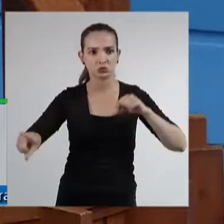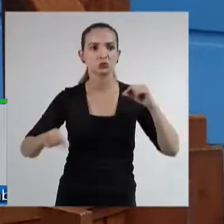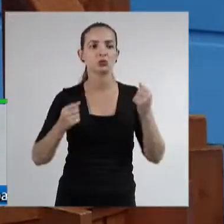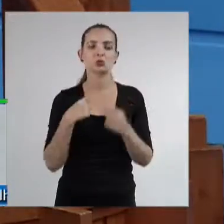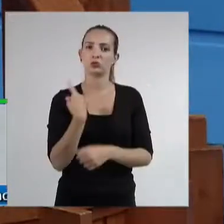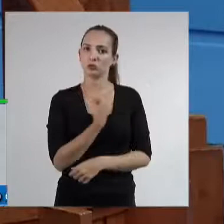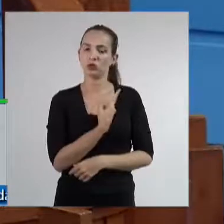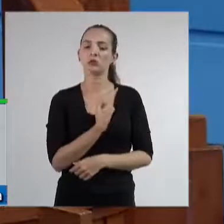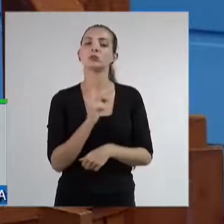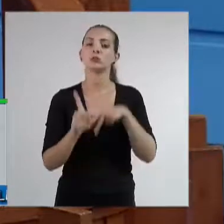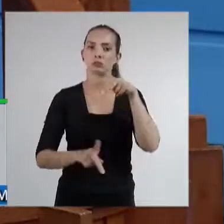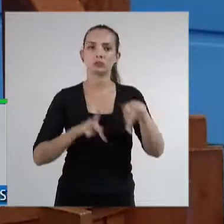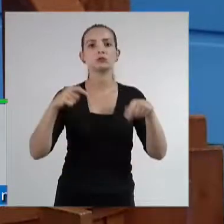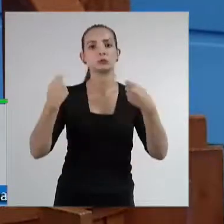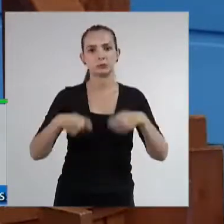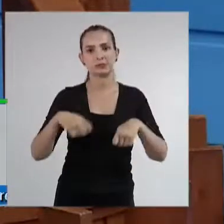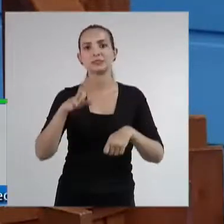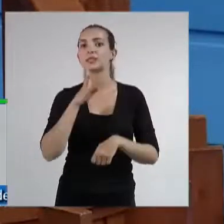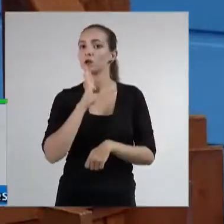saber.